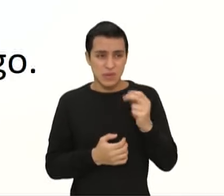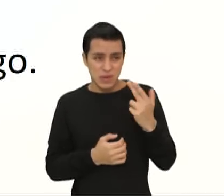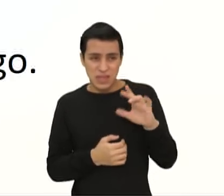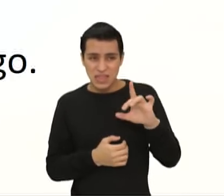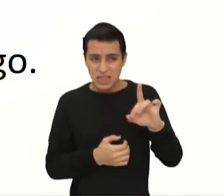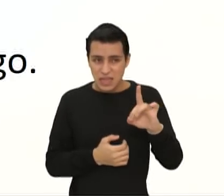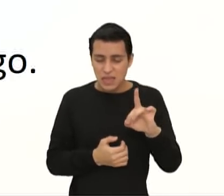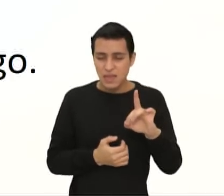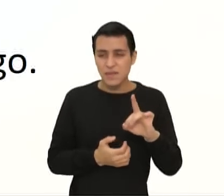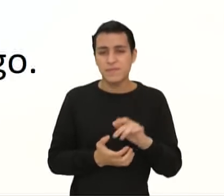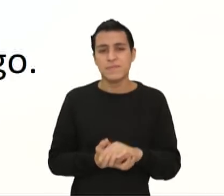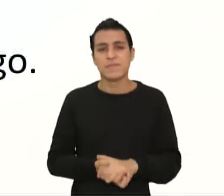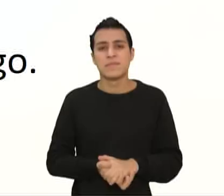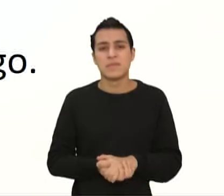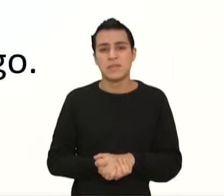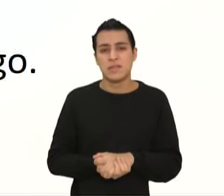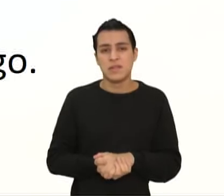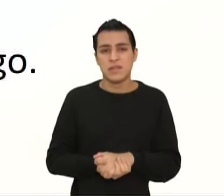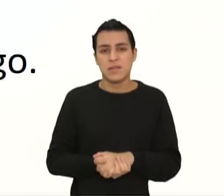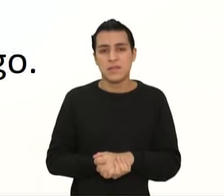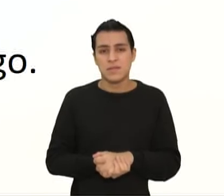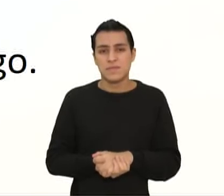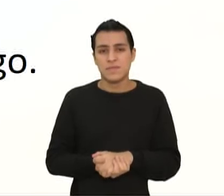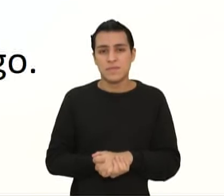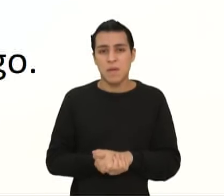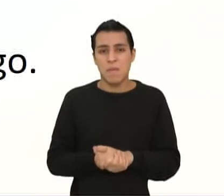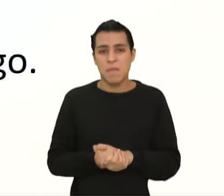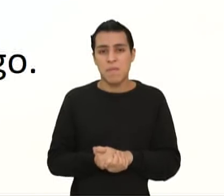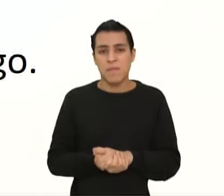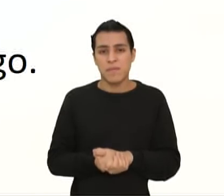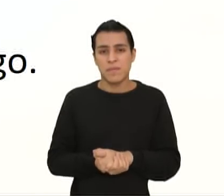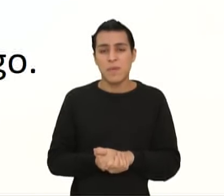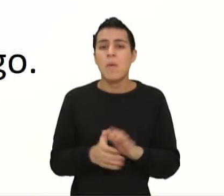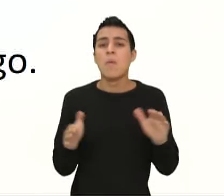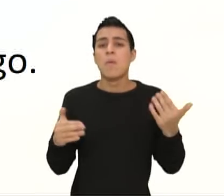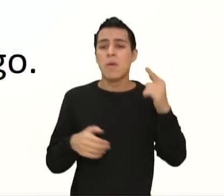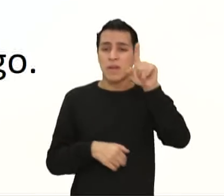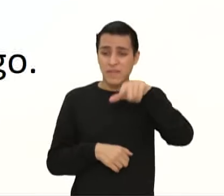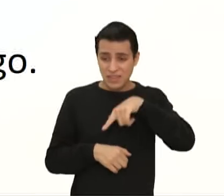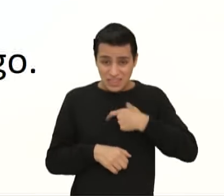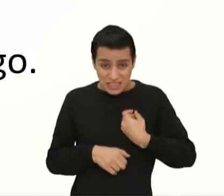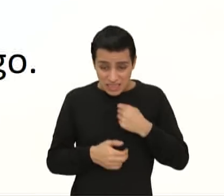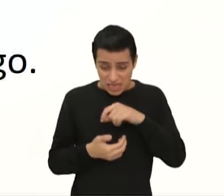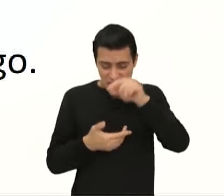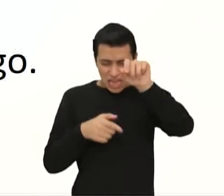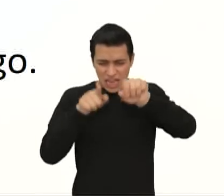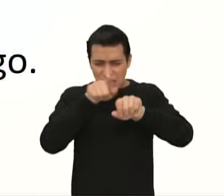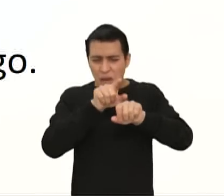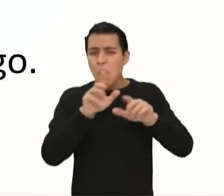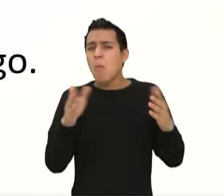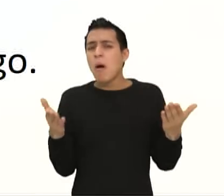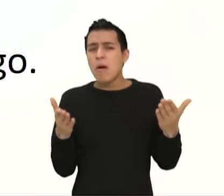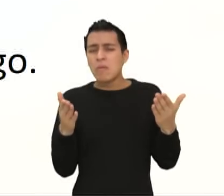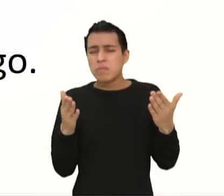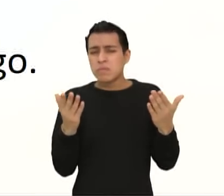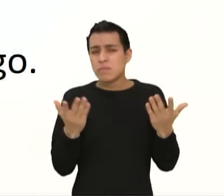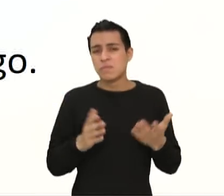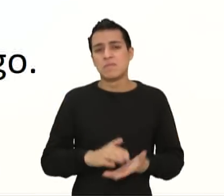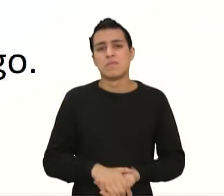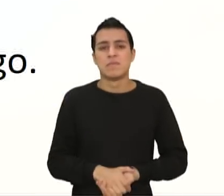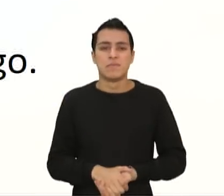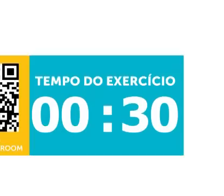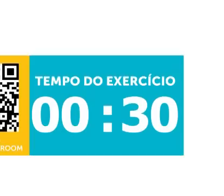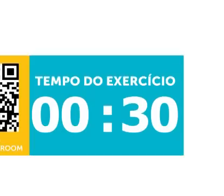D. O time foi a Portugal participar de um jogo. Anote aí, qual alternativa ocorre a